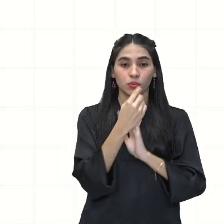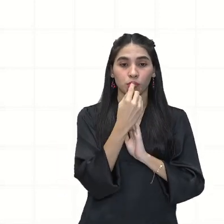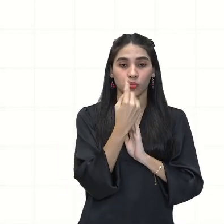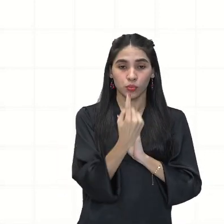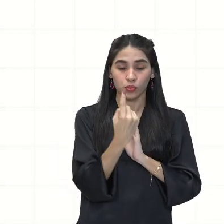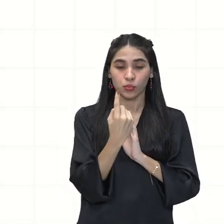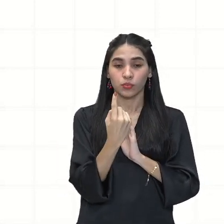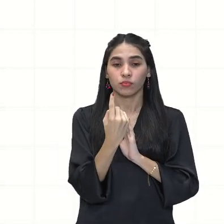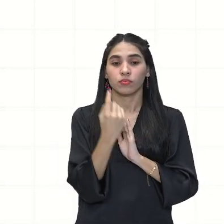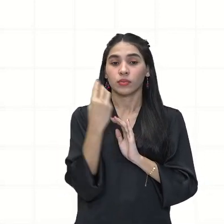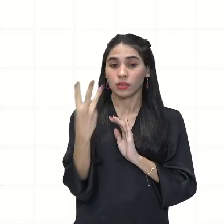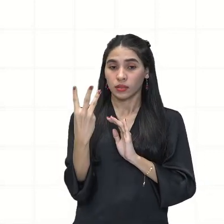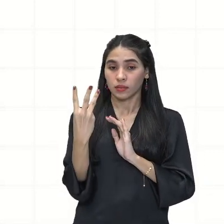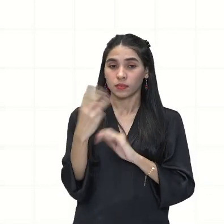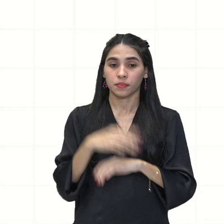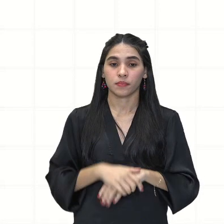olha.